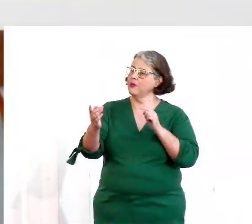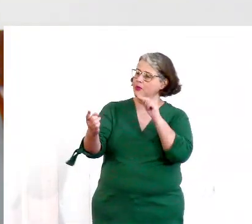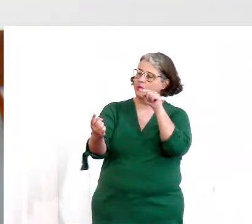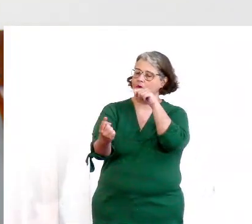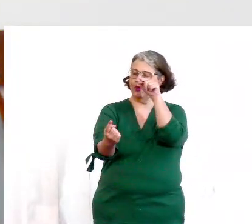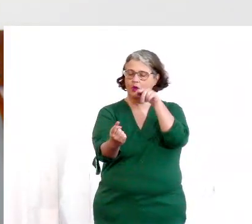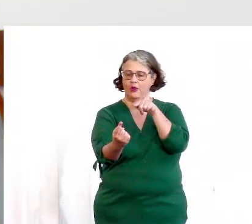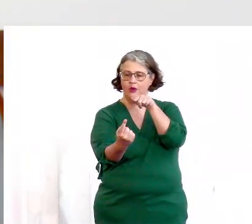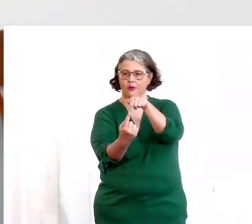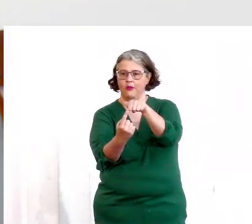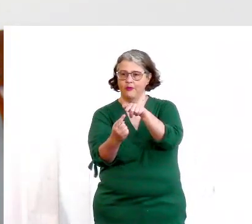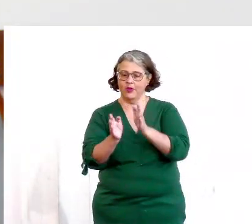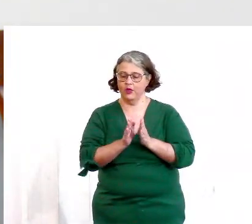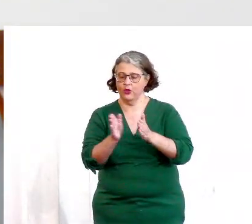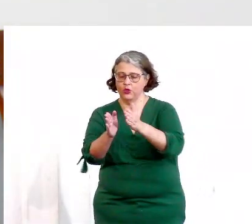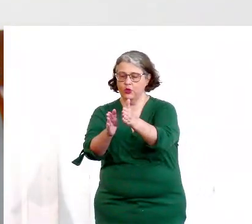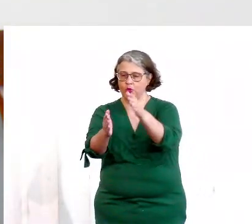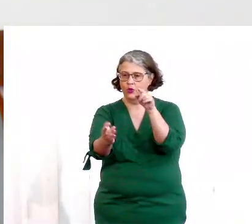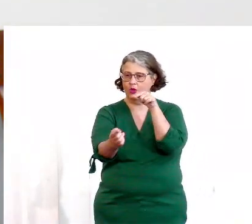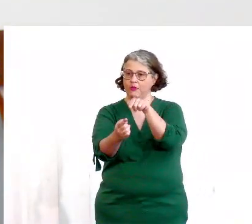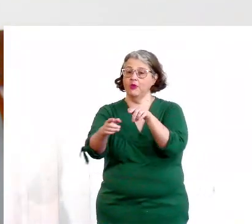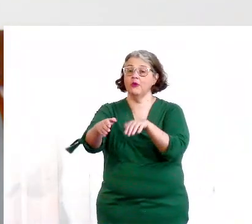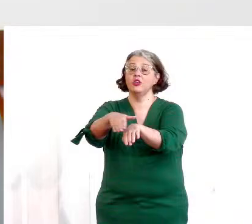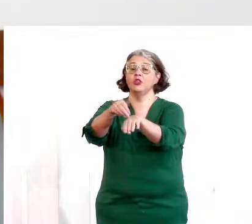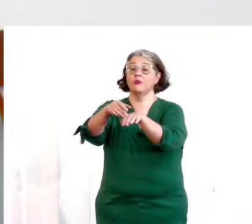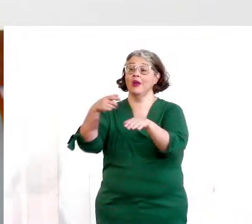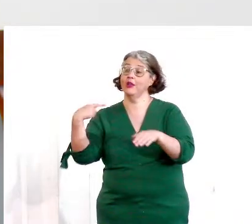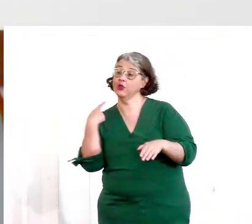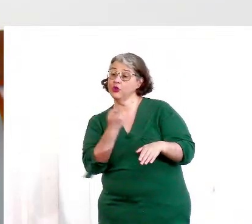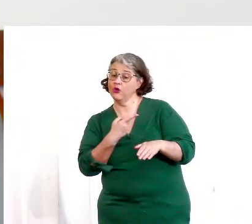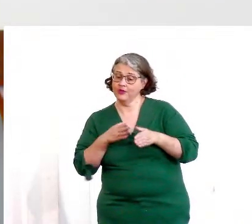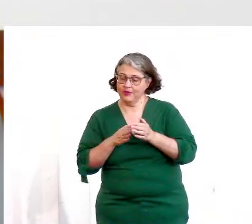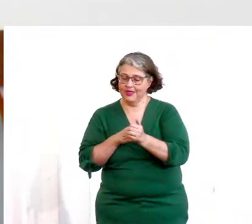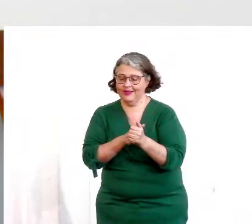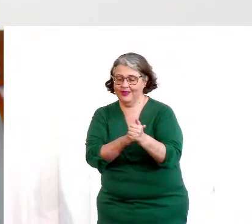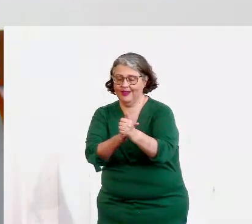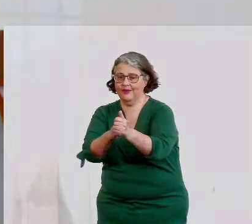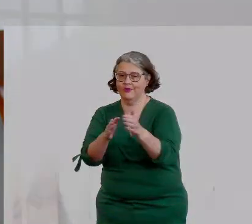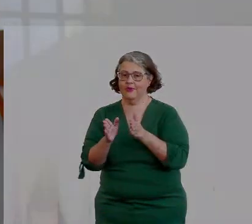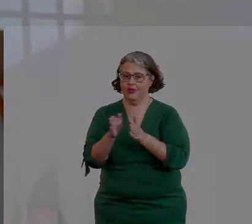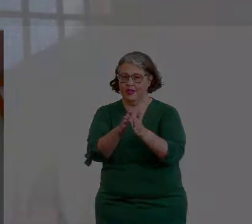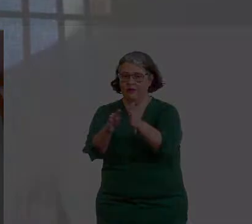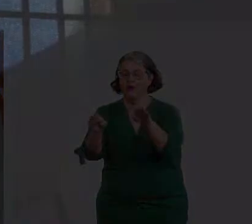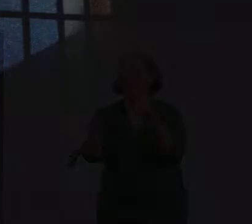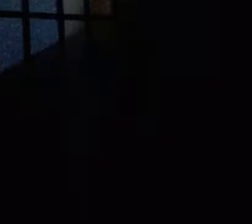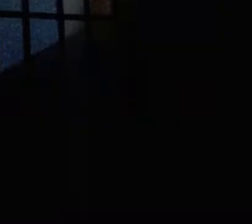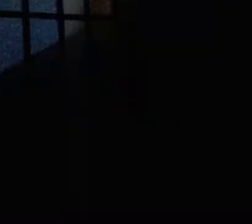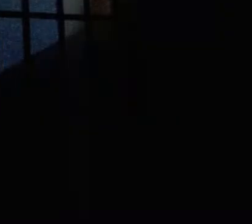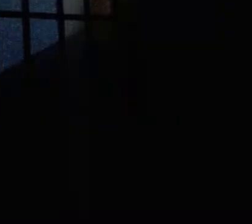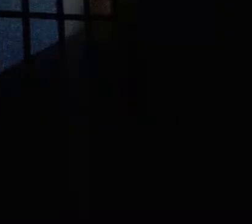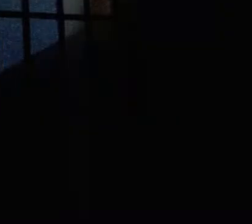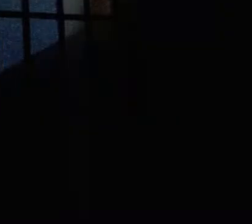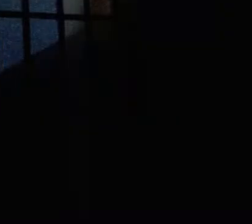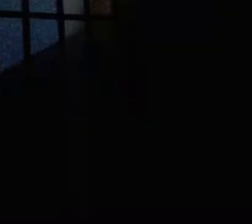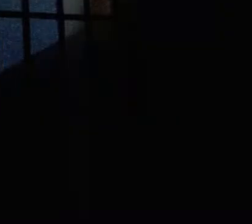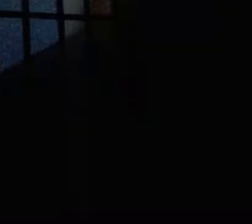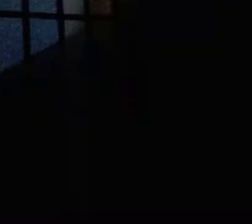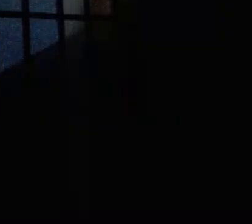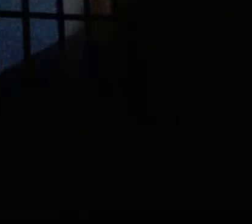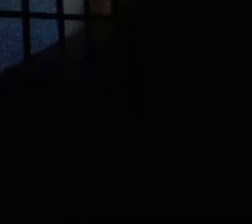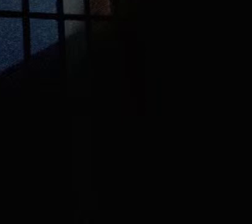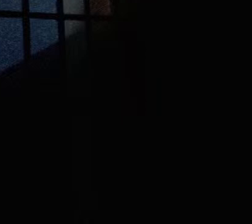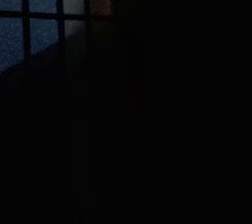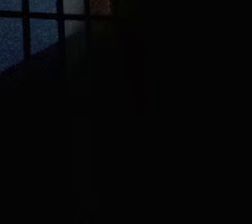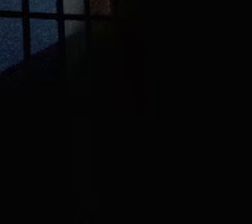andou no caminho e nos chama para o caminho. Tendo, pois, a Jesus, o Filho de Deus, como grande